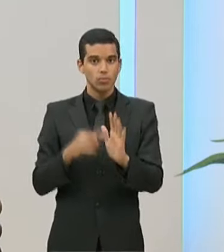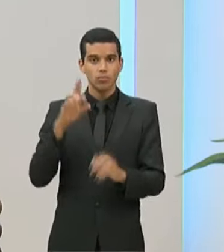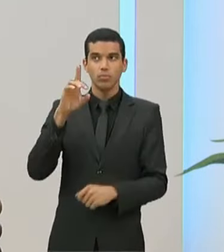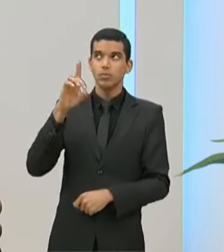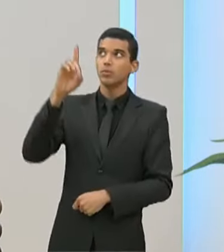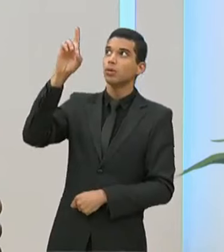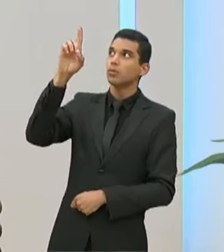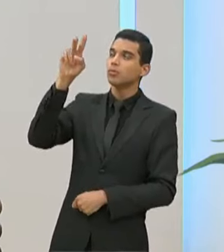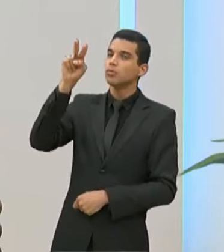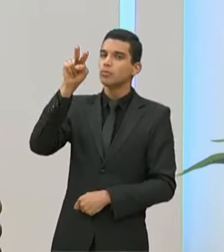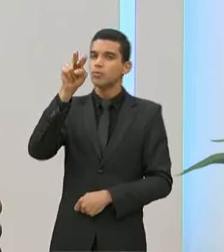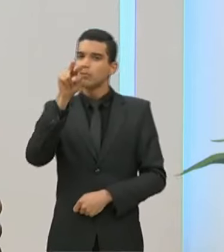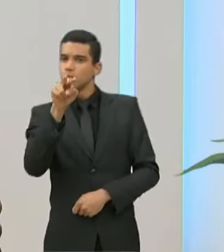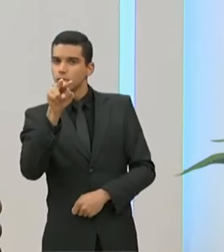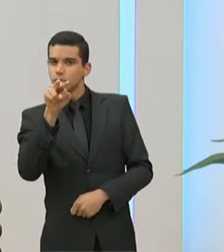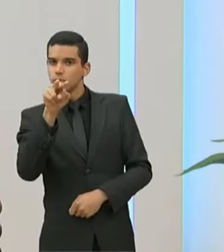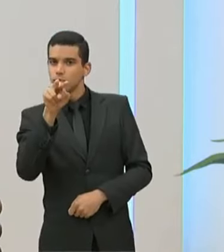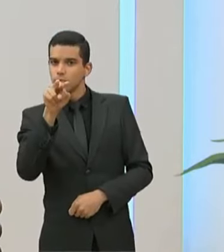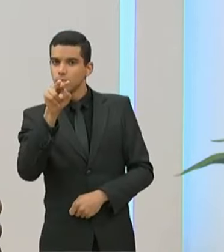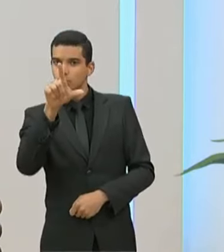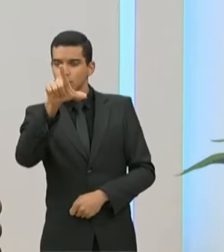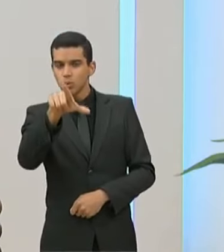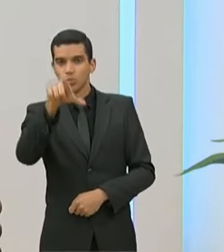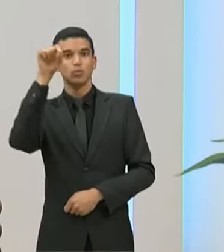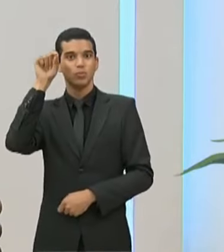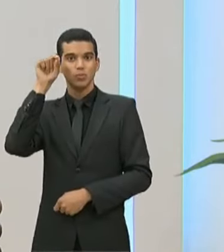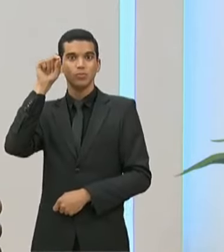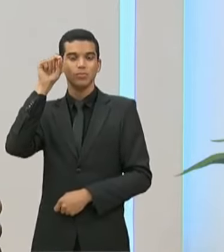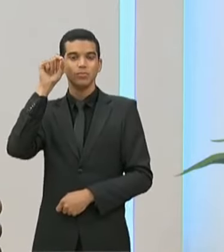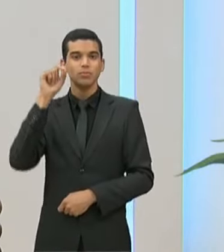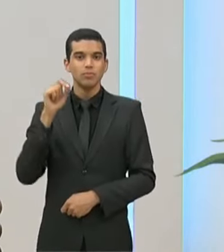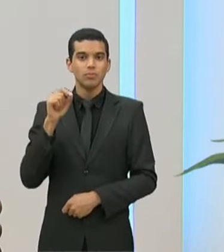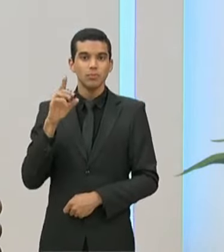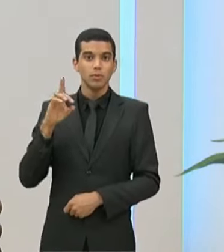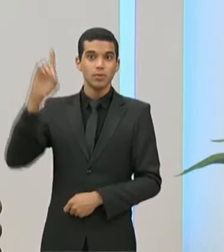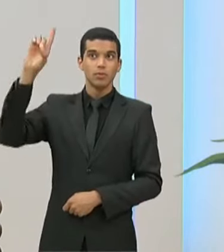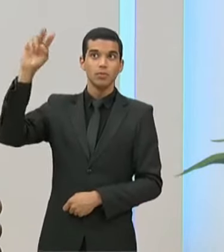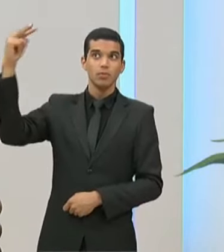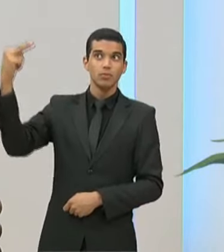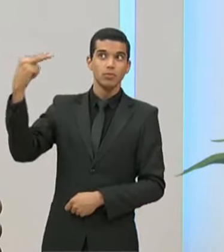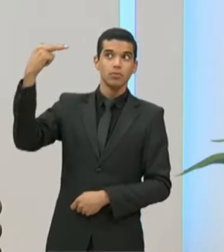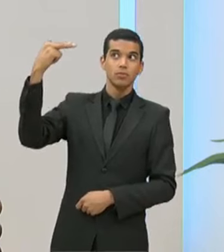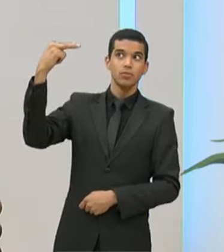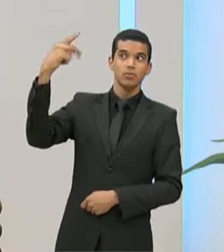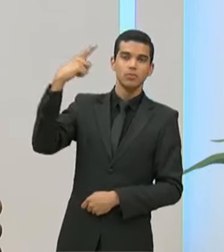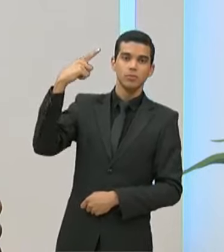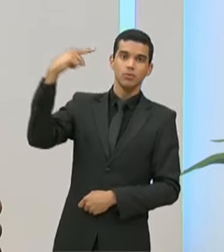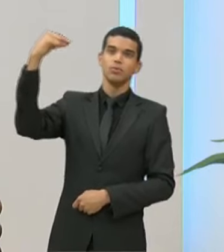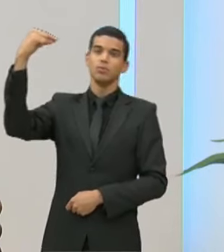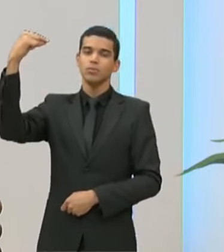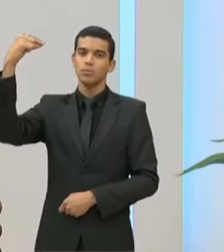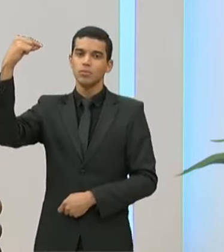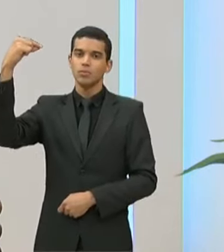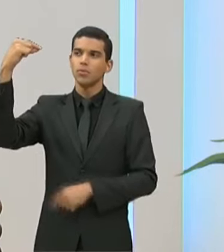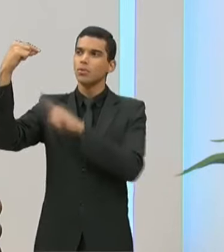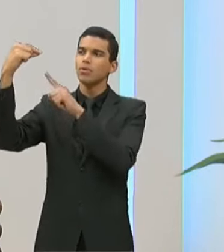você, a escolha de Deus ao olhar para mim, não foi uma